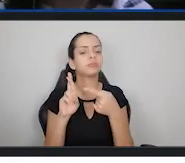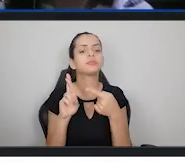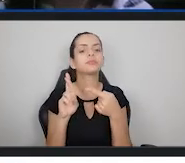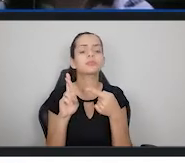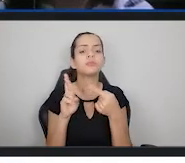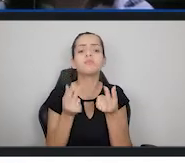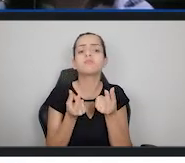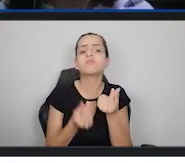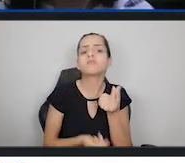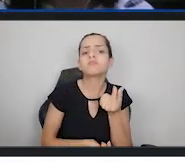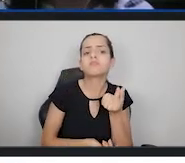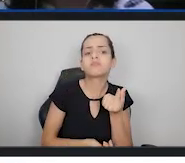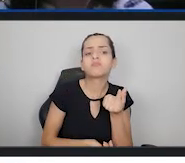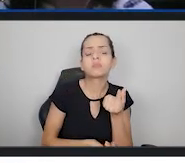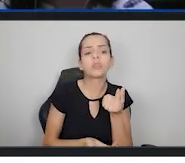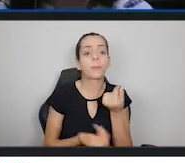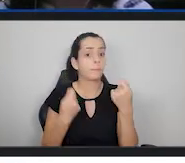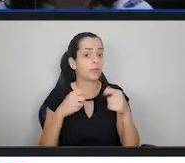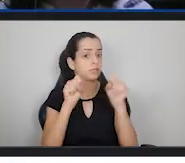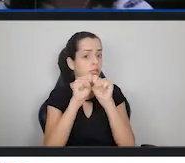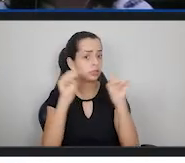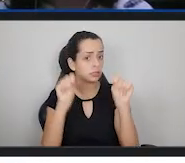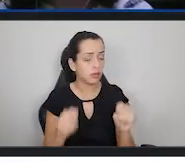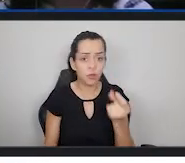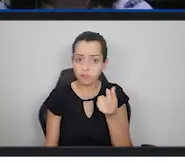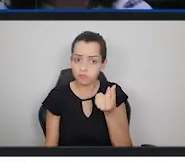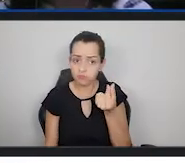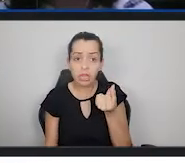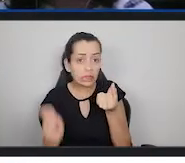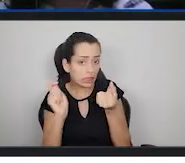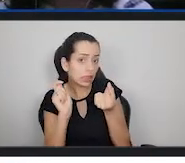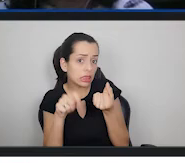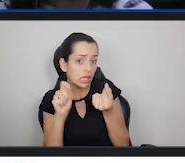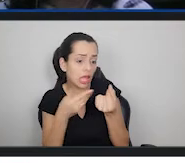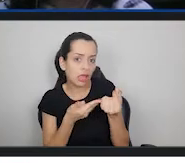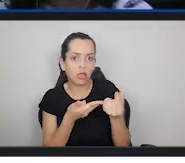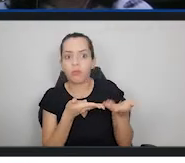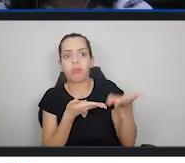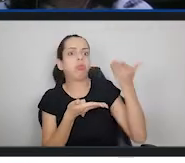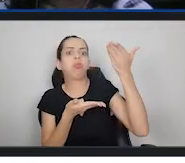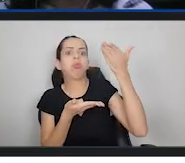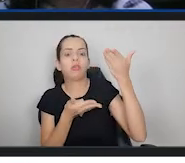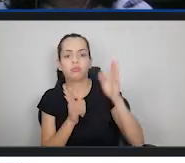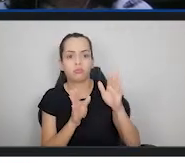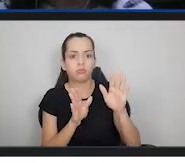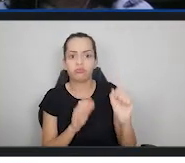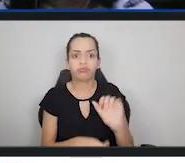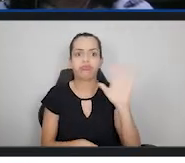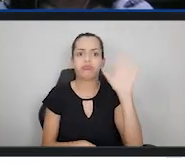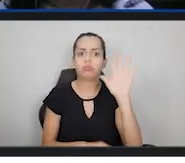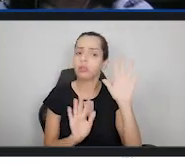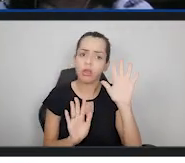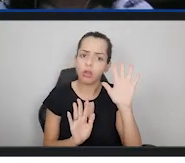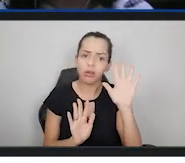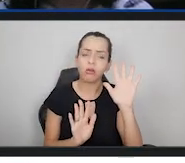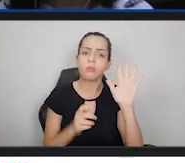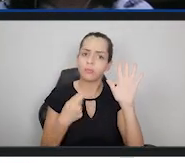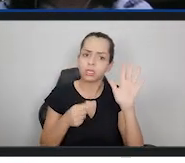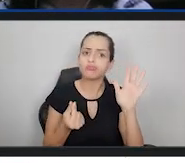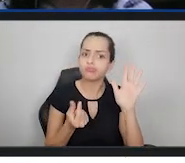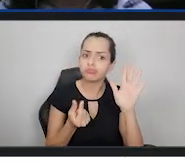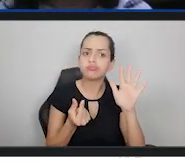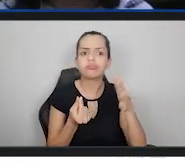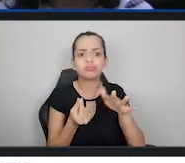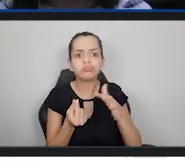cumprida. A questão do custo, é necessário que a gente conceba um sistema que tenha um custo que seja razoável, né,